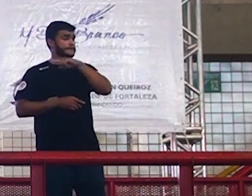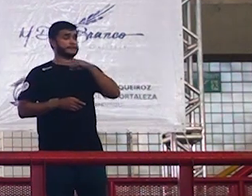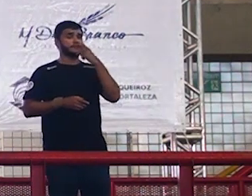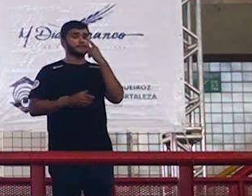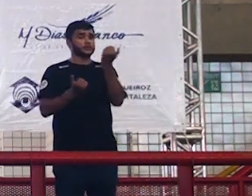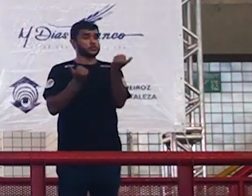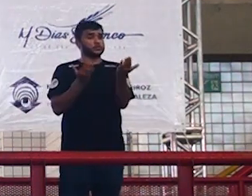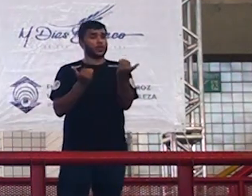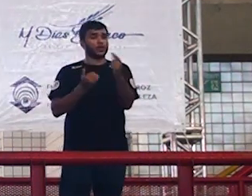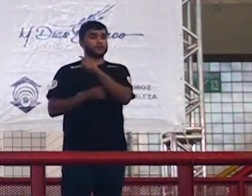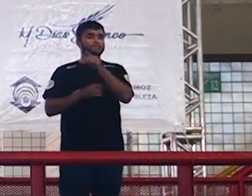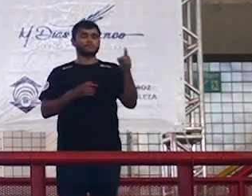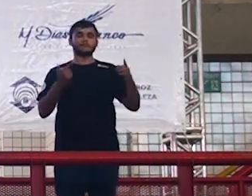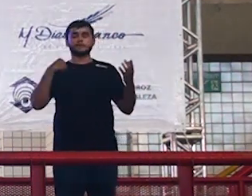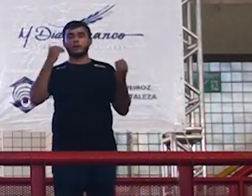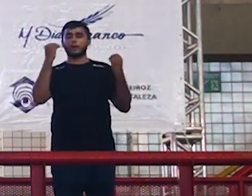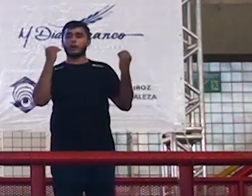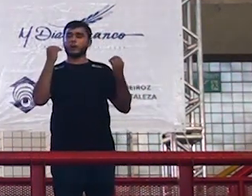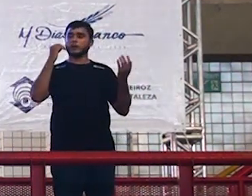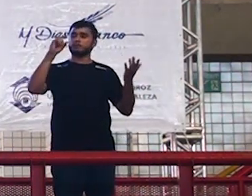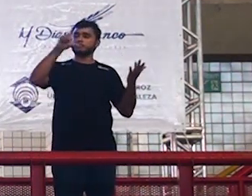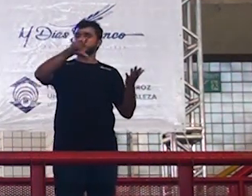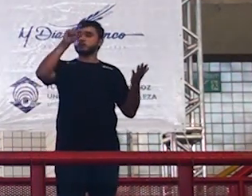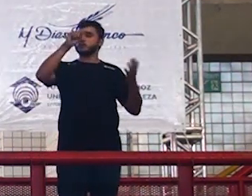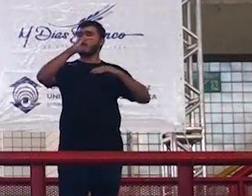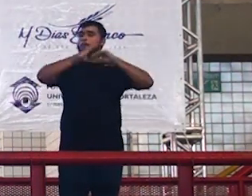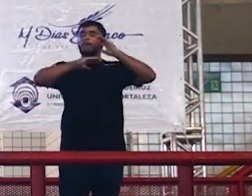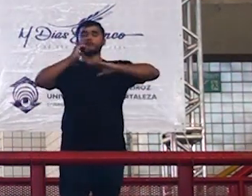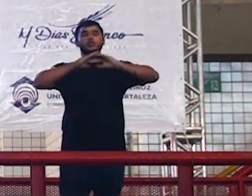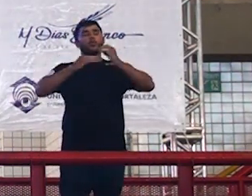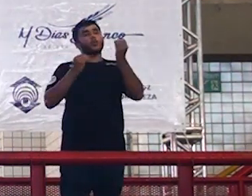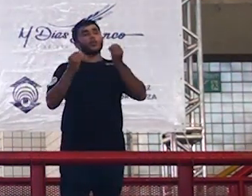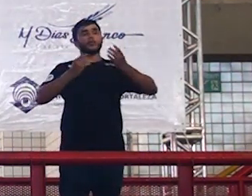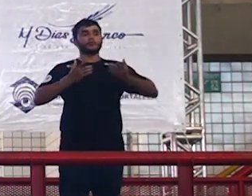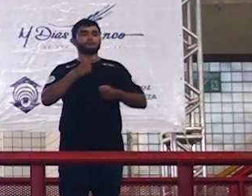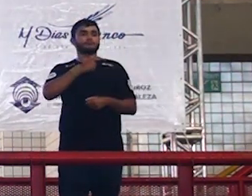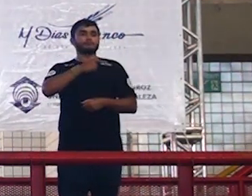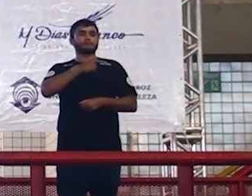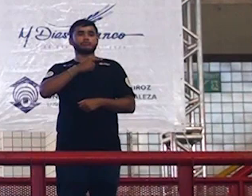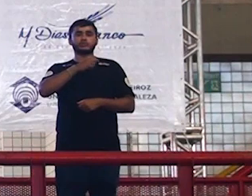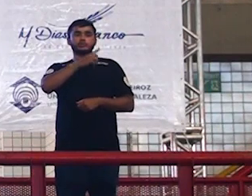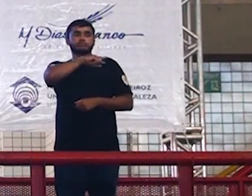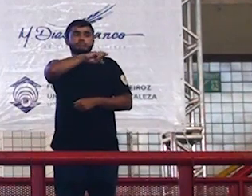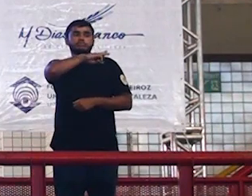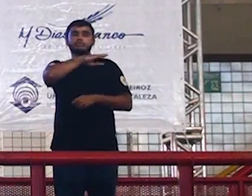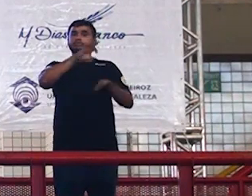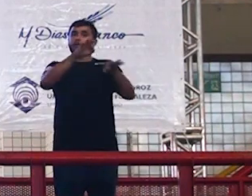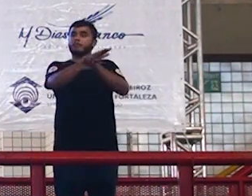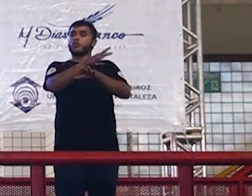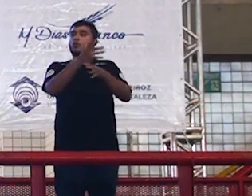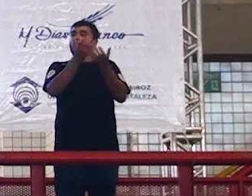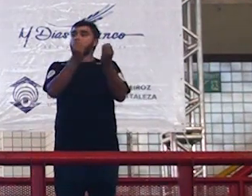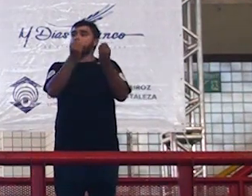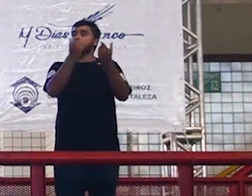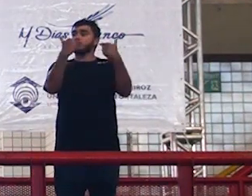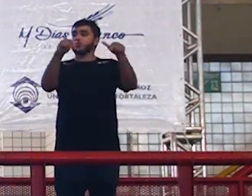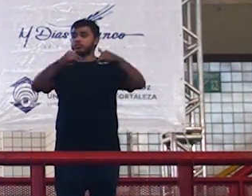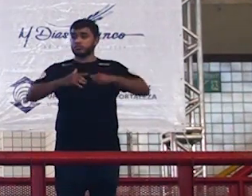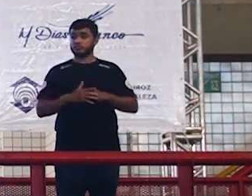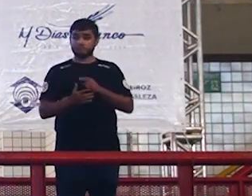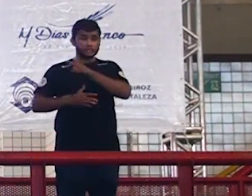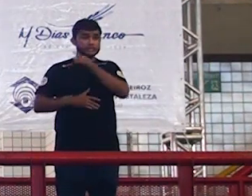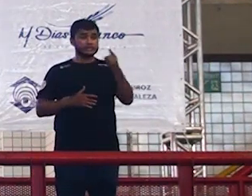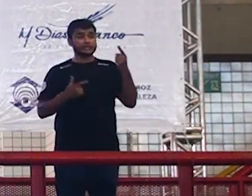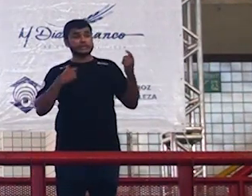o jovem e a escolha da profissão. Então, teve medo? Vixe, se esse tema caísse, eu estaria